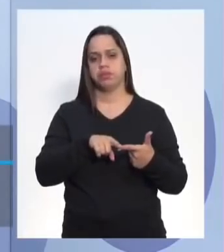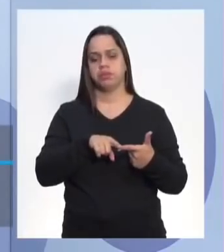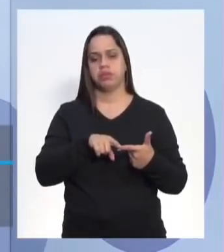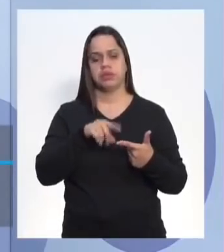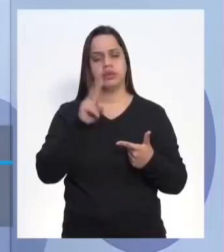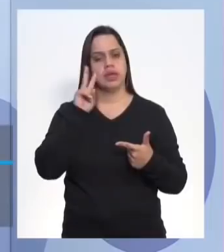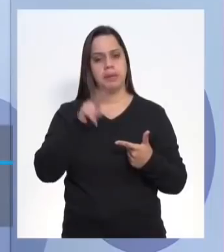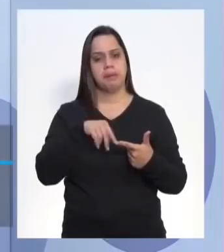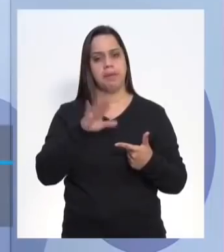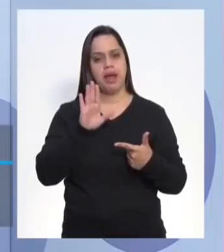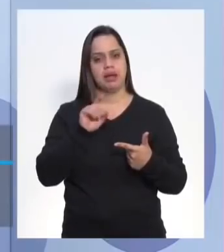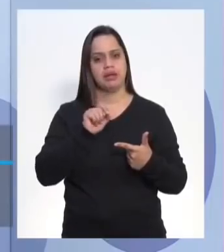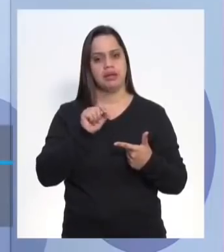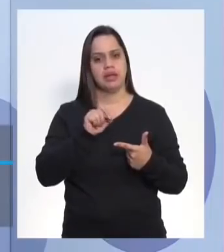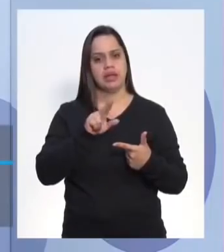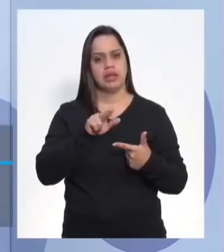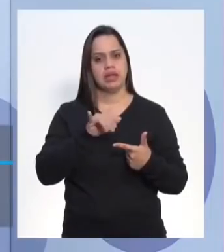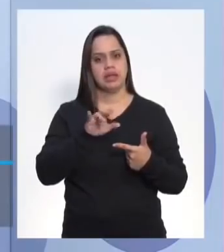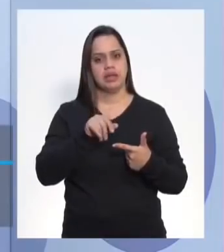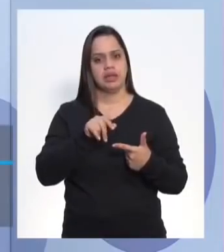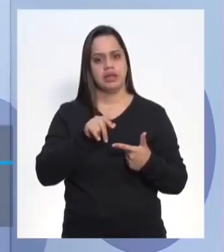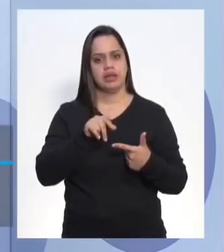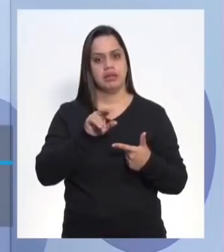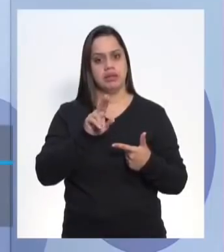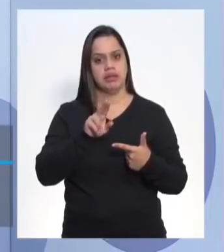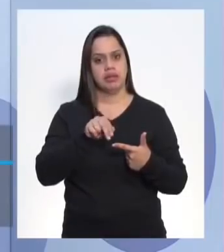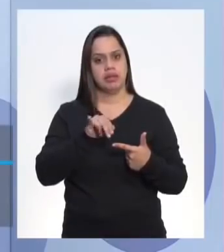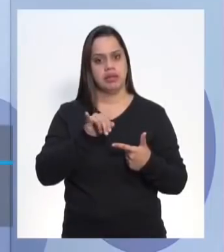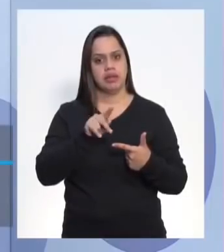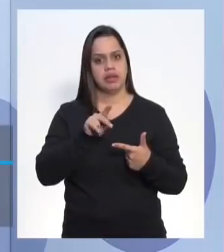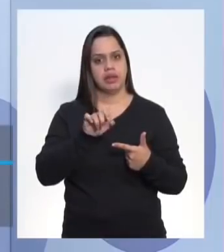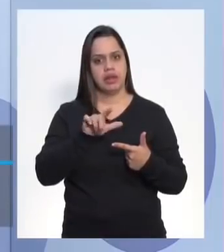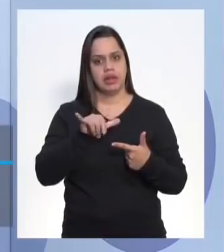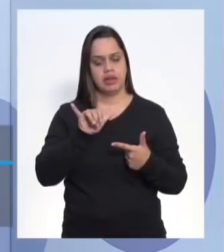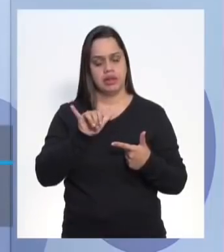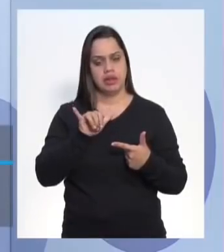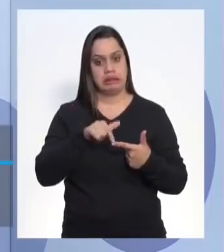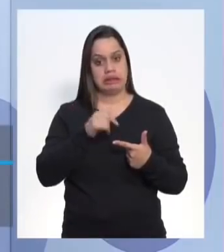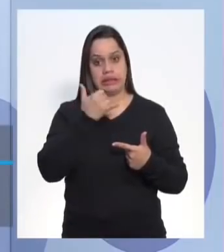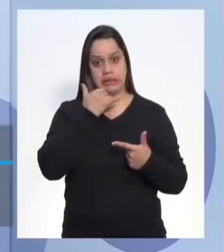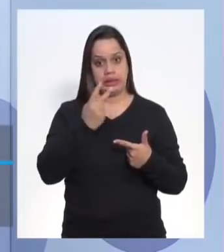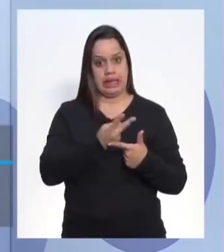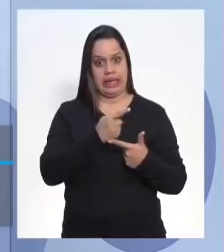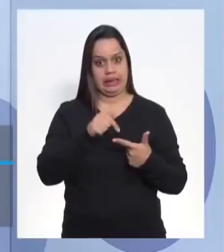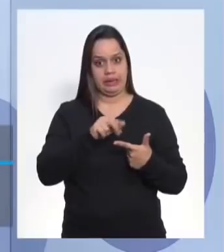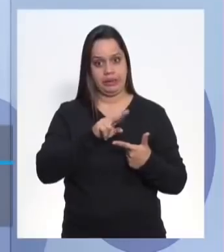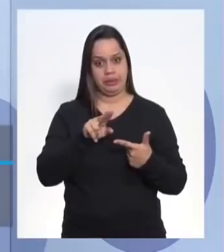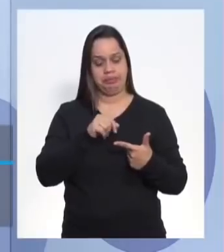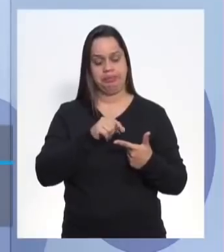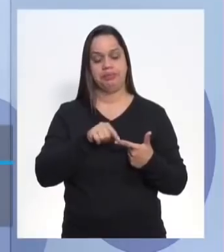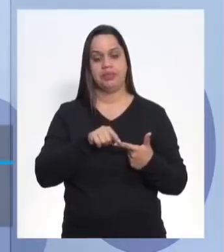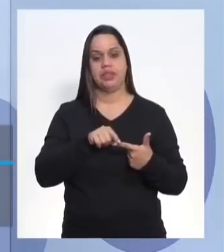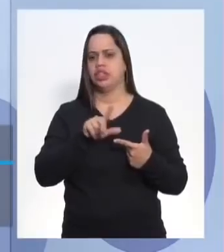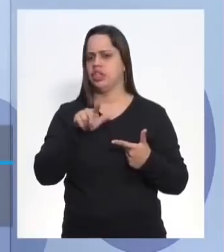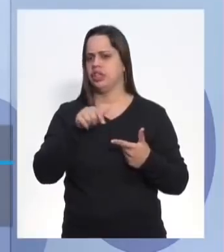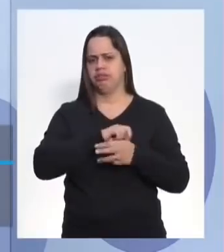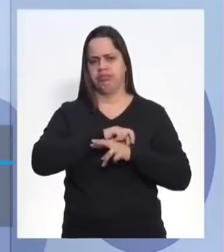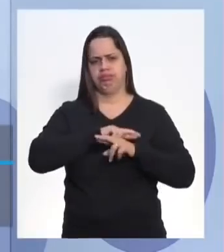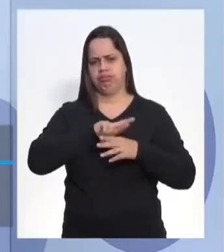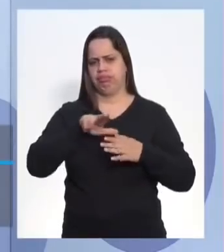quem? Nikele, desculpa se eu falei errado, e vários outros falaram que é a letra D de